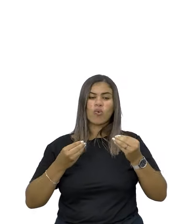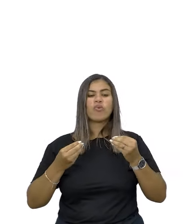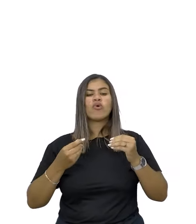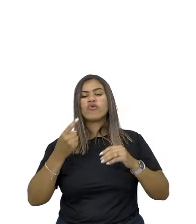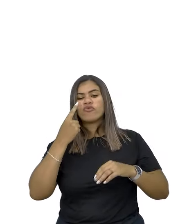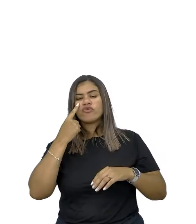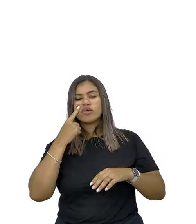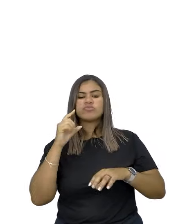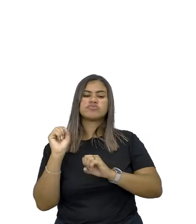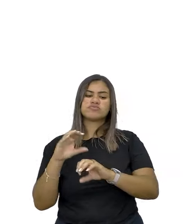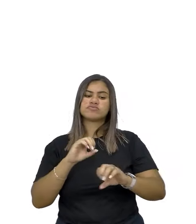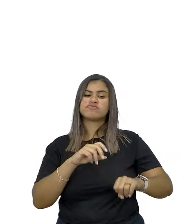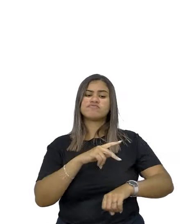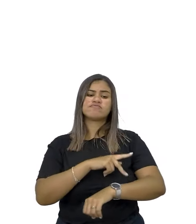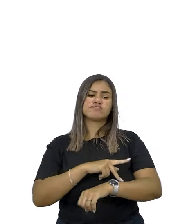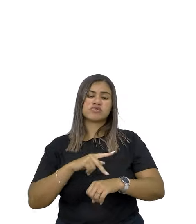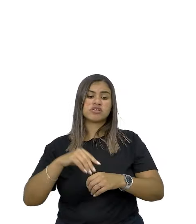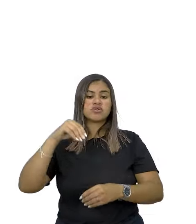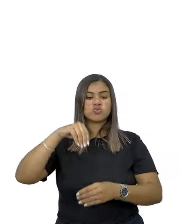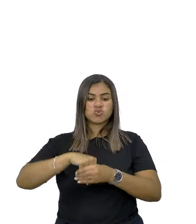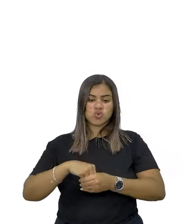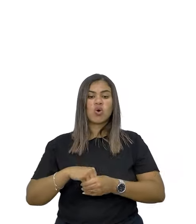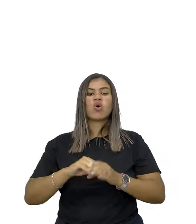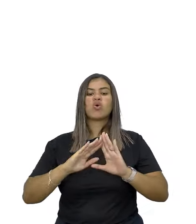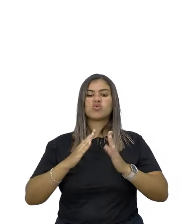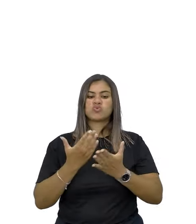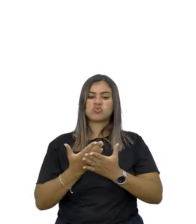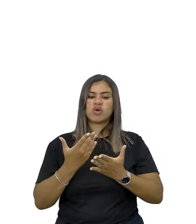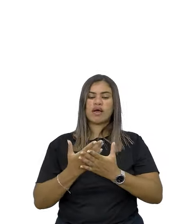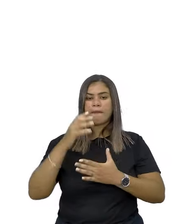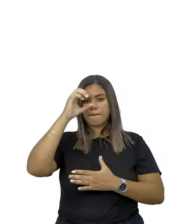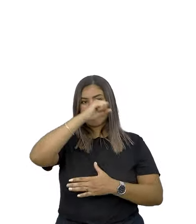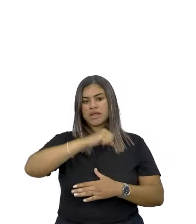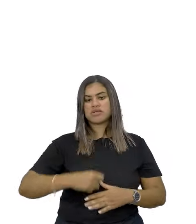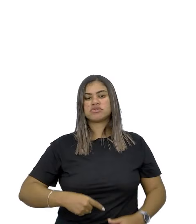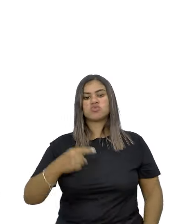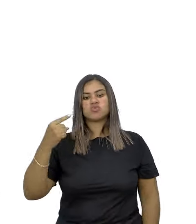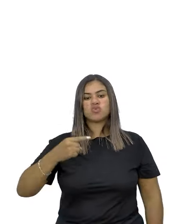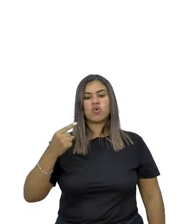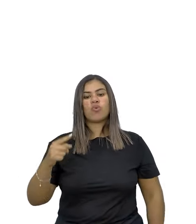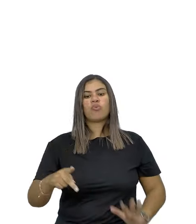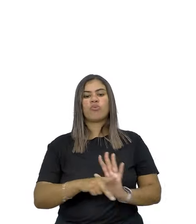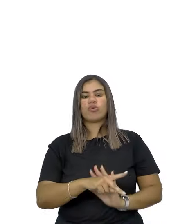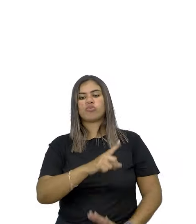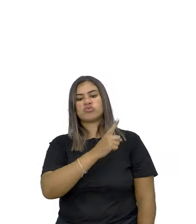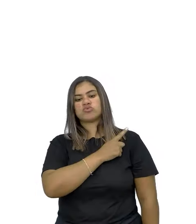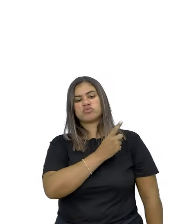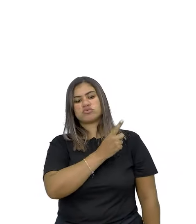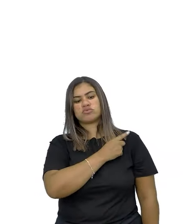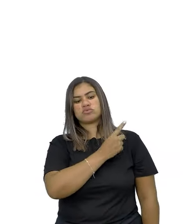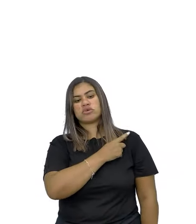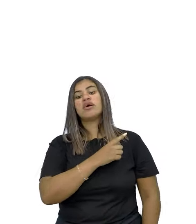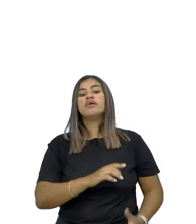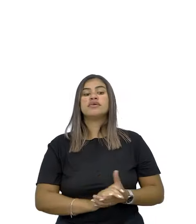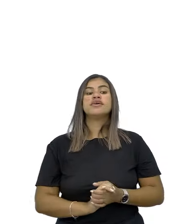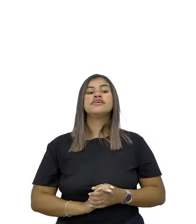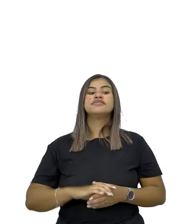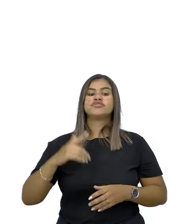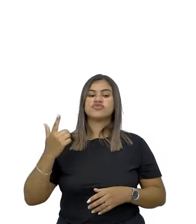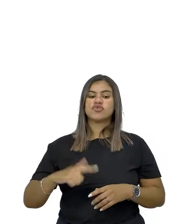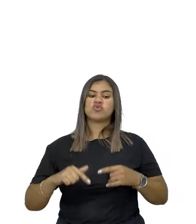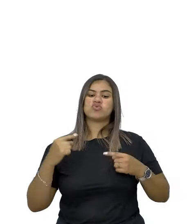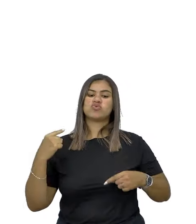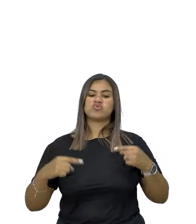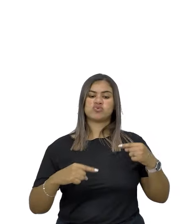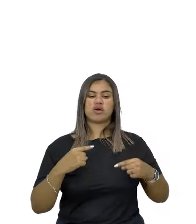didática pedagógica em uma sala de aula da situação de aprendizagem 1, da primeira série do ensino médio, e discutimos a resolução